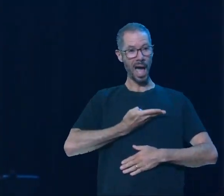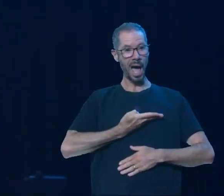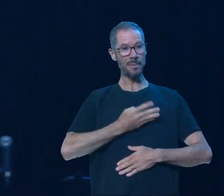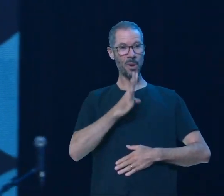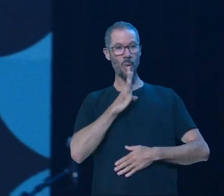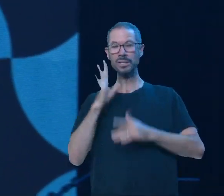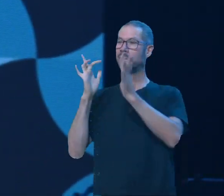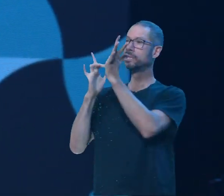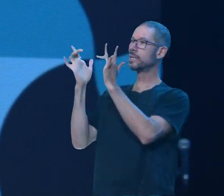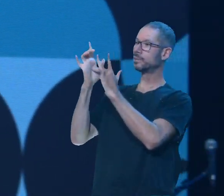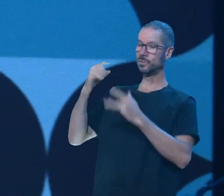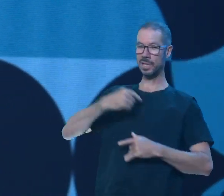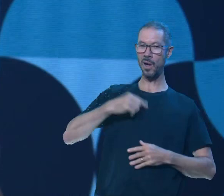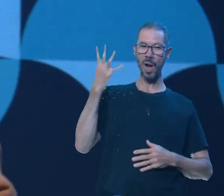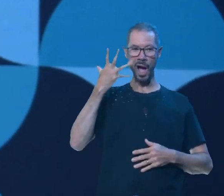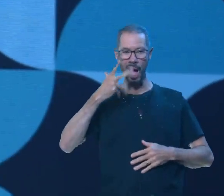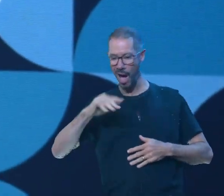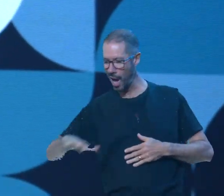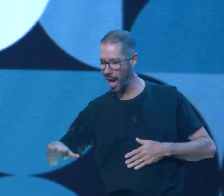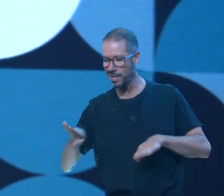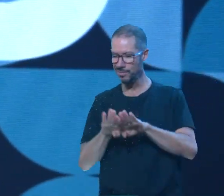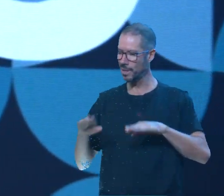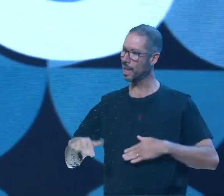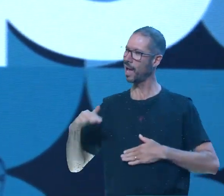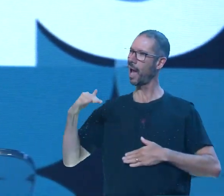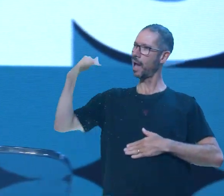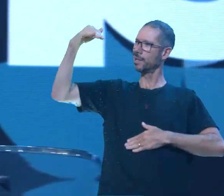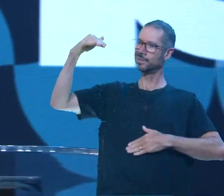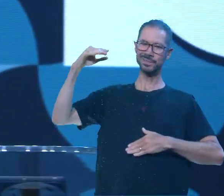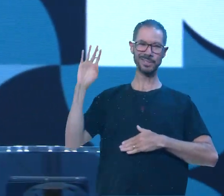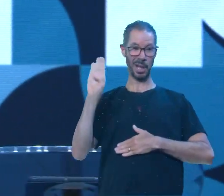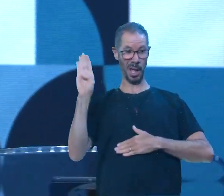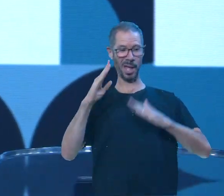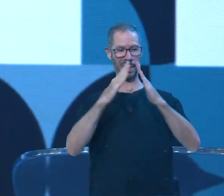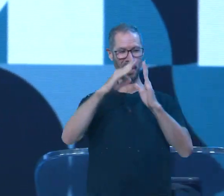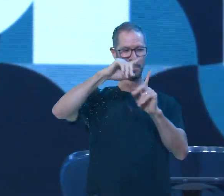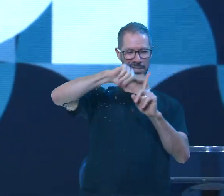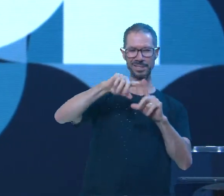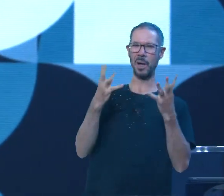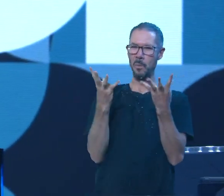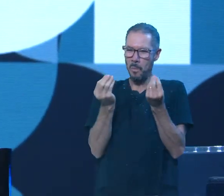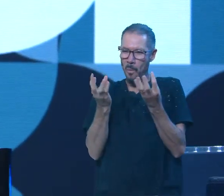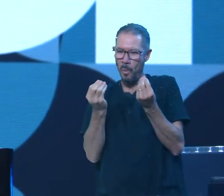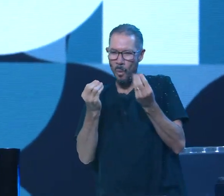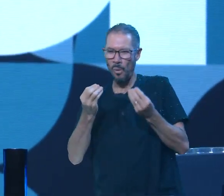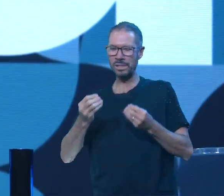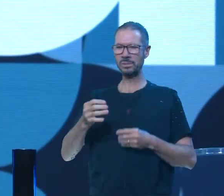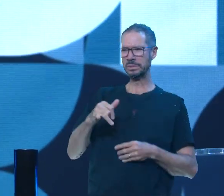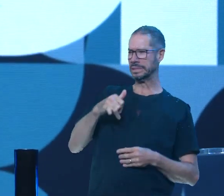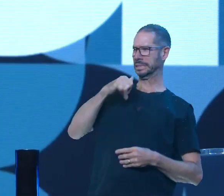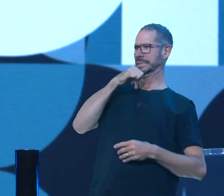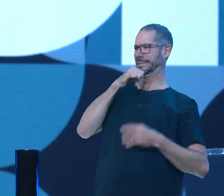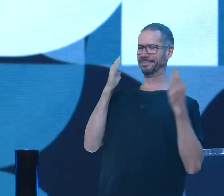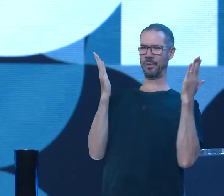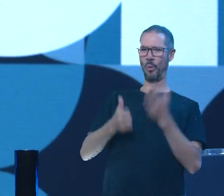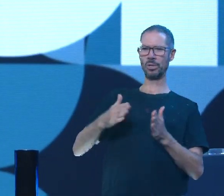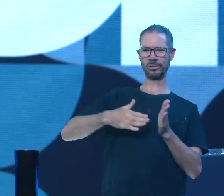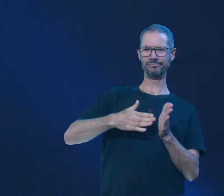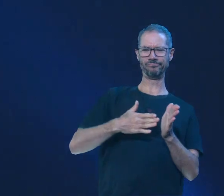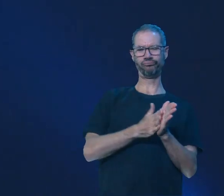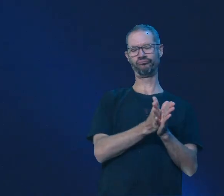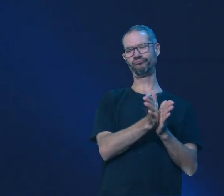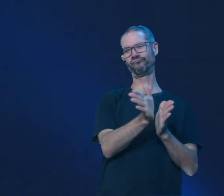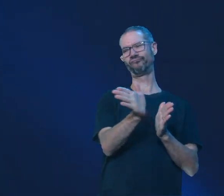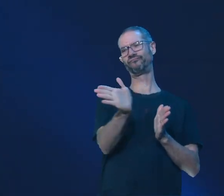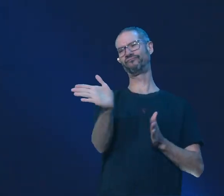conheceram Jesus, quando eu era criança também, eu cresci já na Igreja Batista, muitos amigos meus, infelizmente, hoje não estão